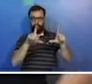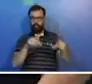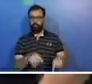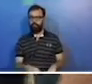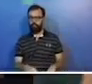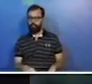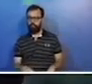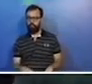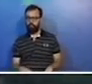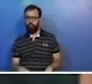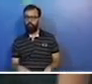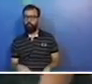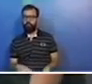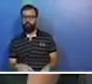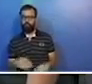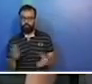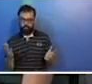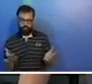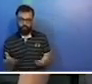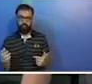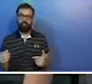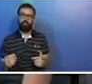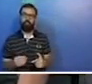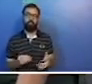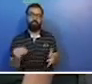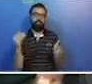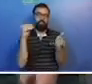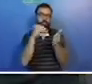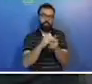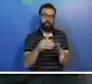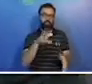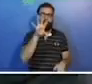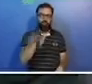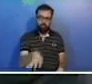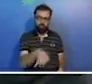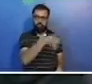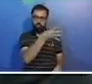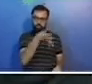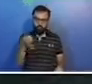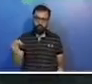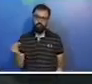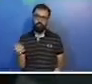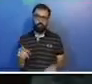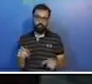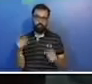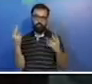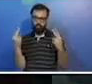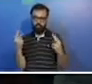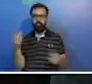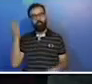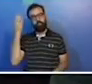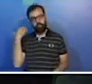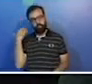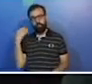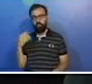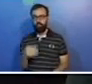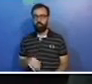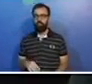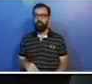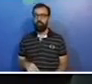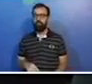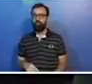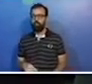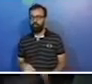teia. E vamos colocar no quadro, da mesma forma que o anterior, identificando produtor,